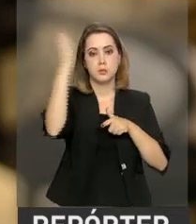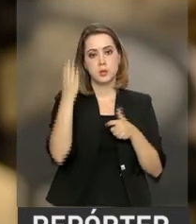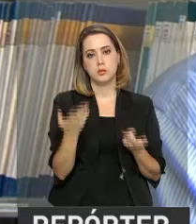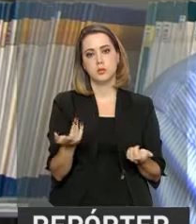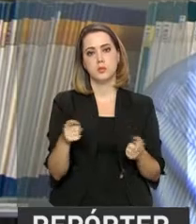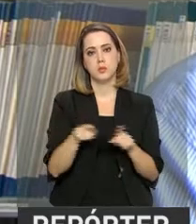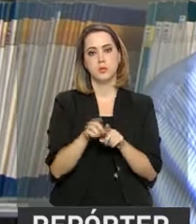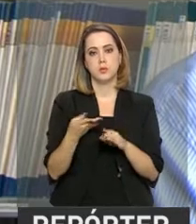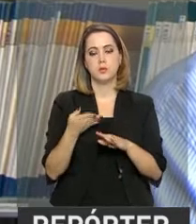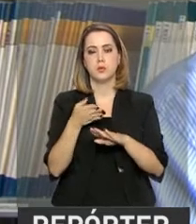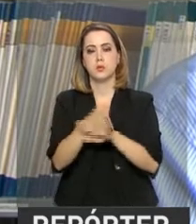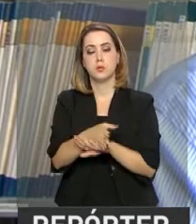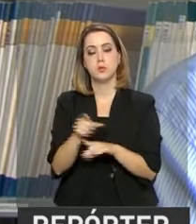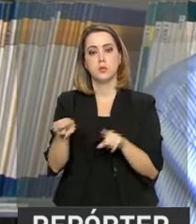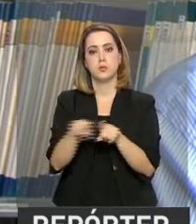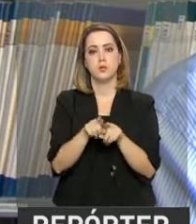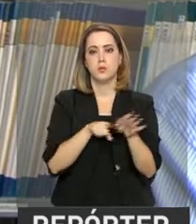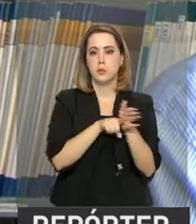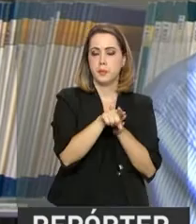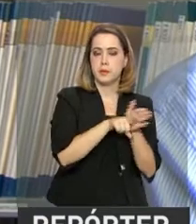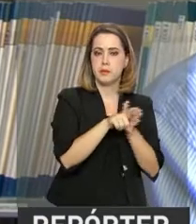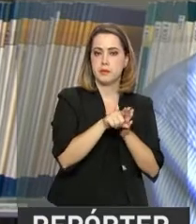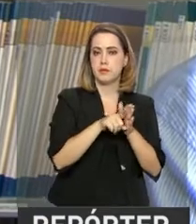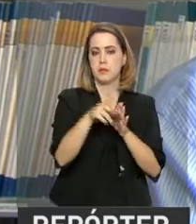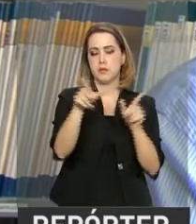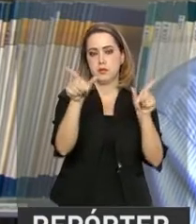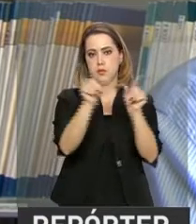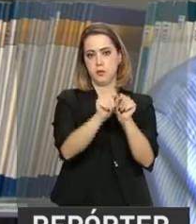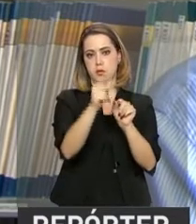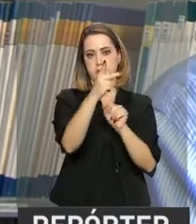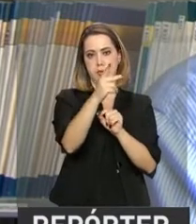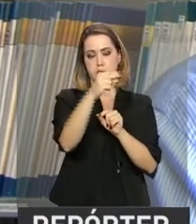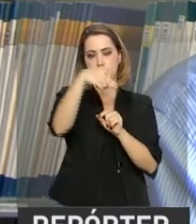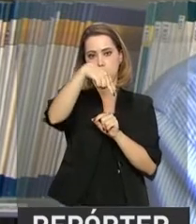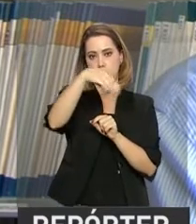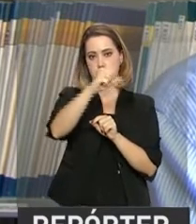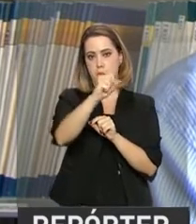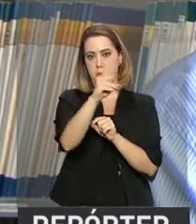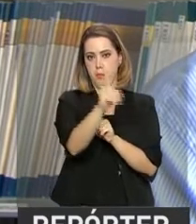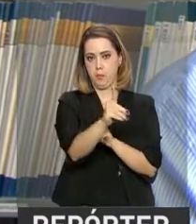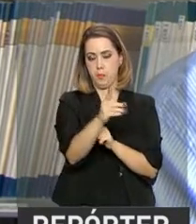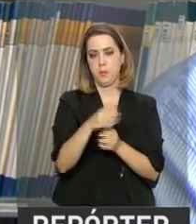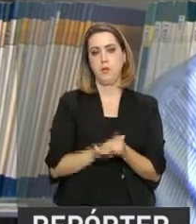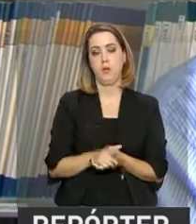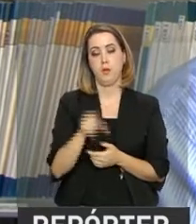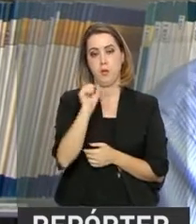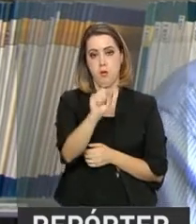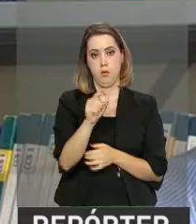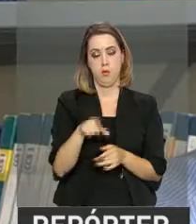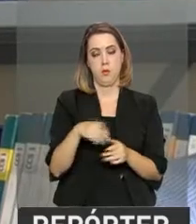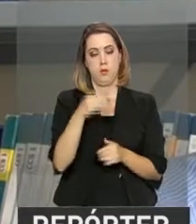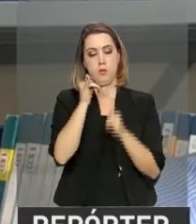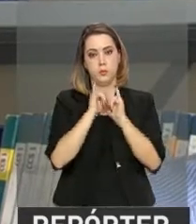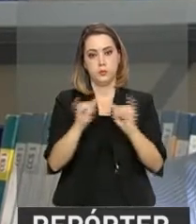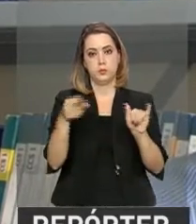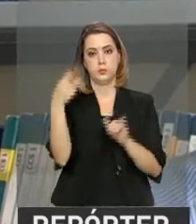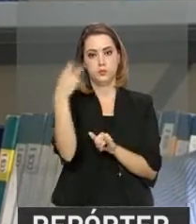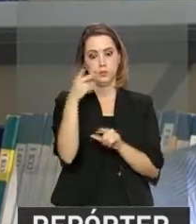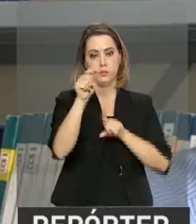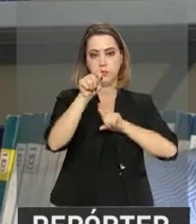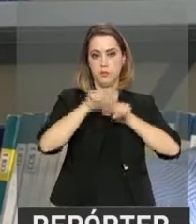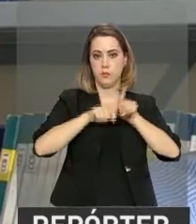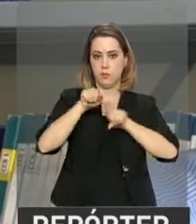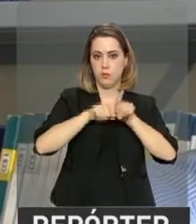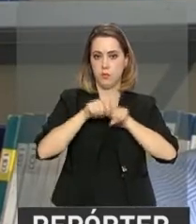a fazer parte da pesquisa nacional por amostra de domicílios contínua a pnad o levantamento é divulgado a cada três meses